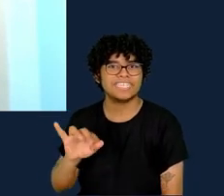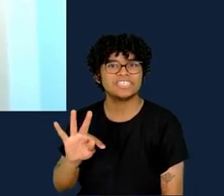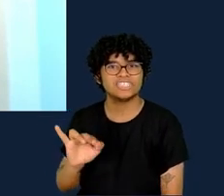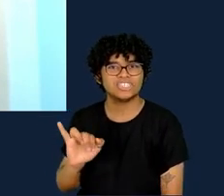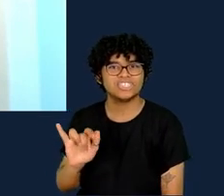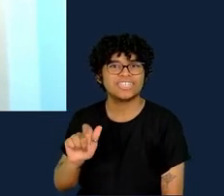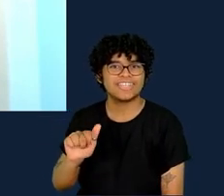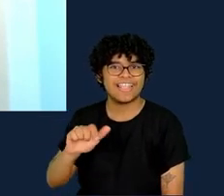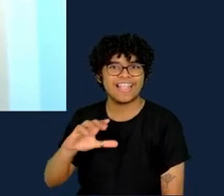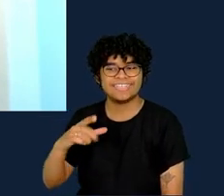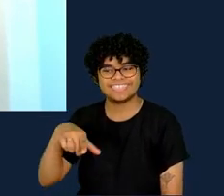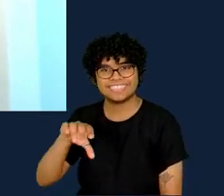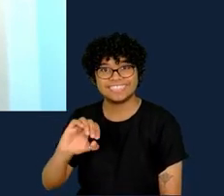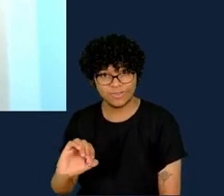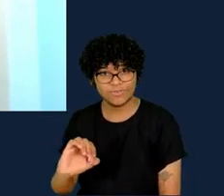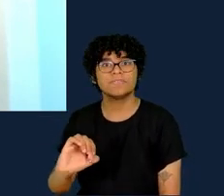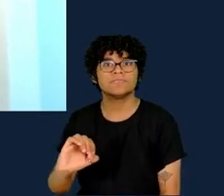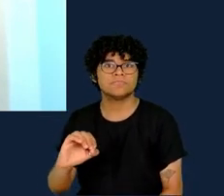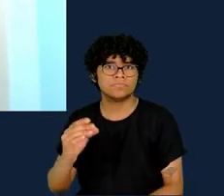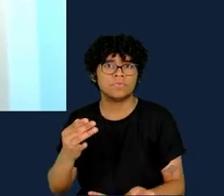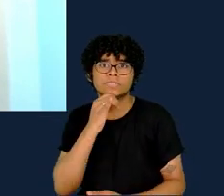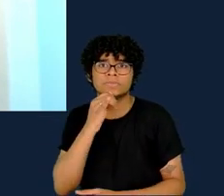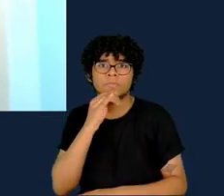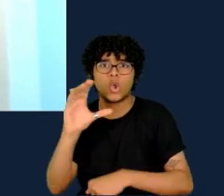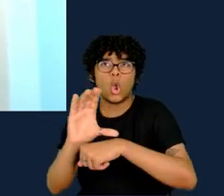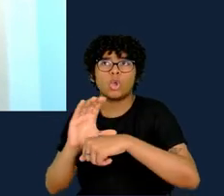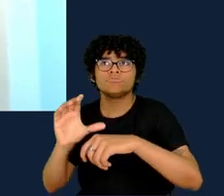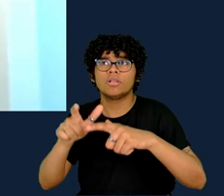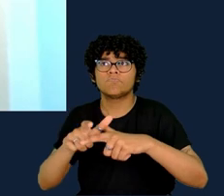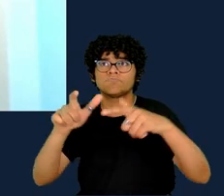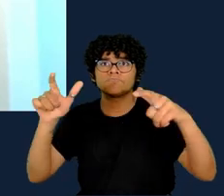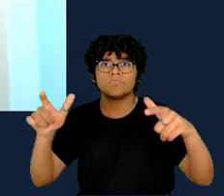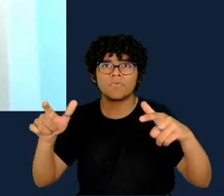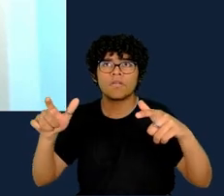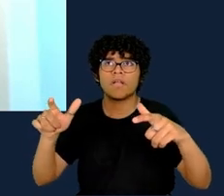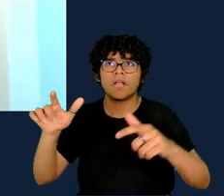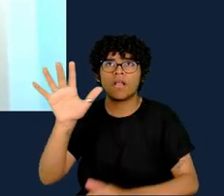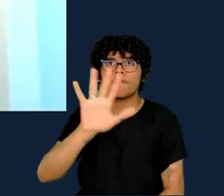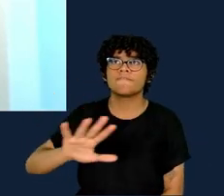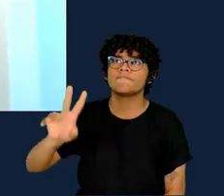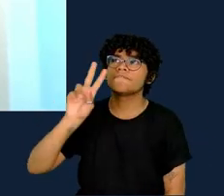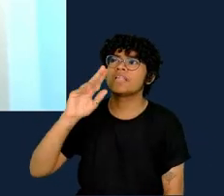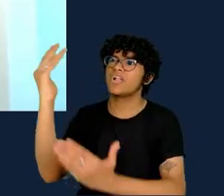perguntas, mesmo a nível de continente, por exemplo, você se dá conta de que não é verdade.